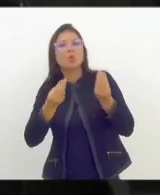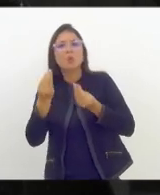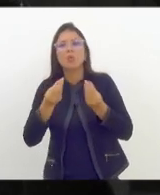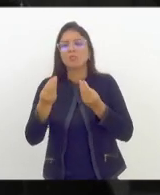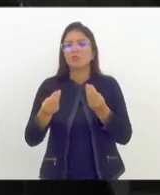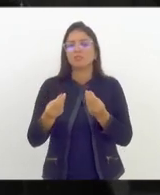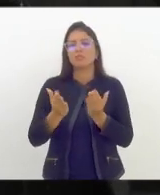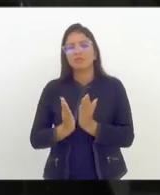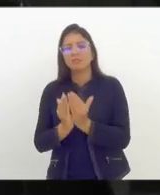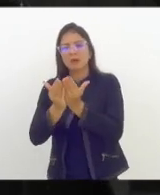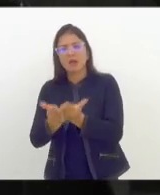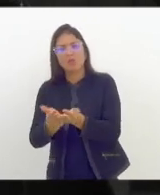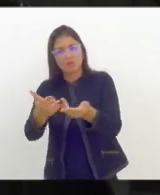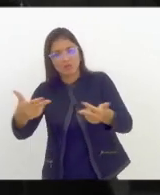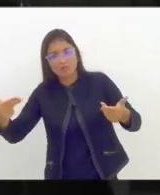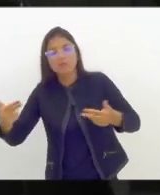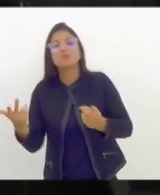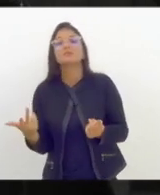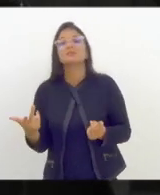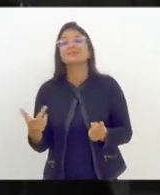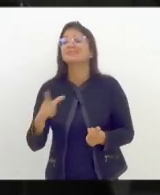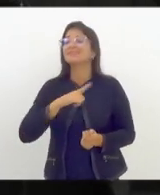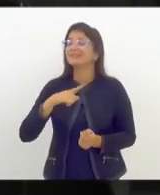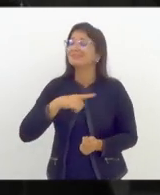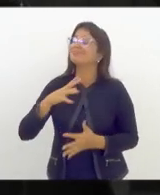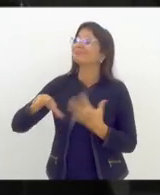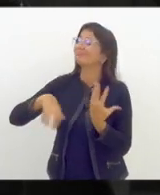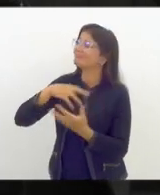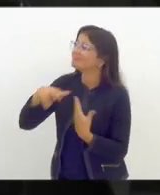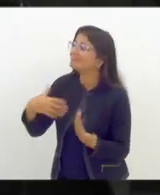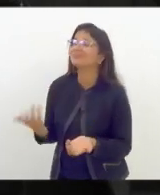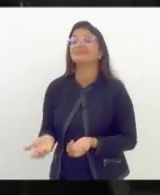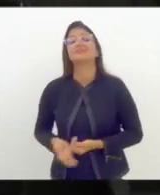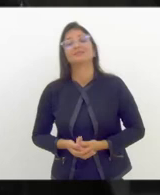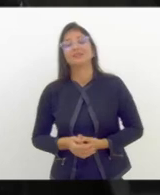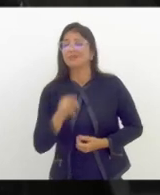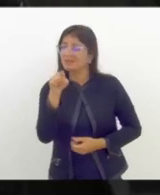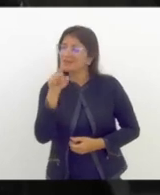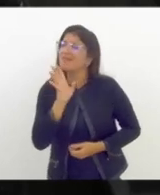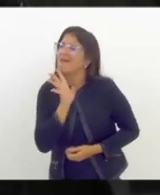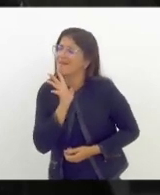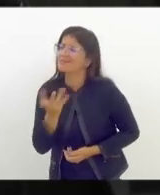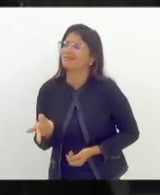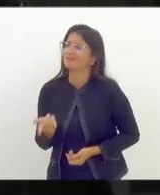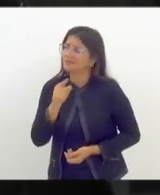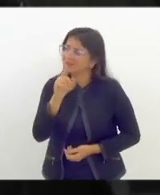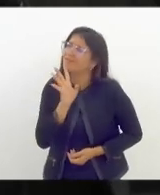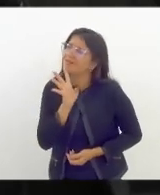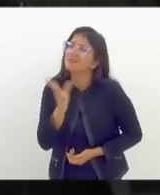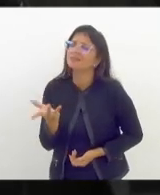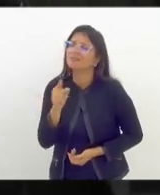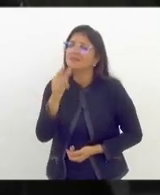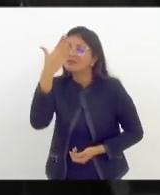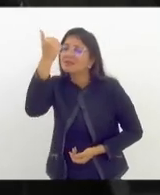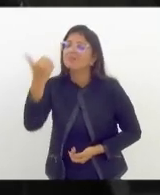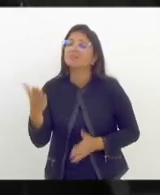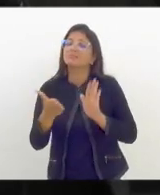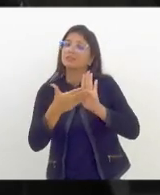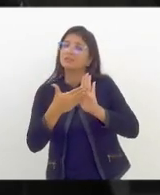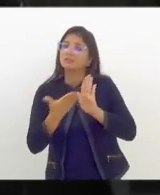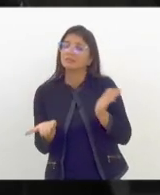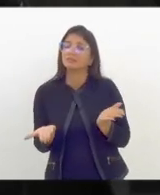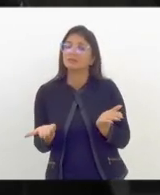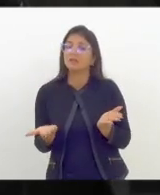vem sofrendo crises após crises. Vossa Excelência conhece a matéria, conhece a pauta. Neste momento,